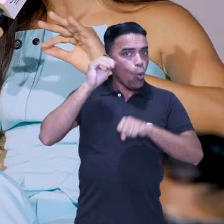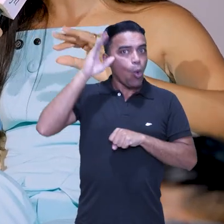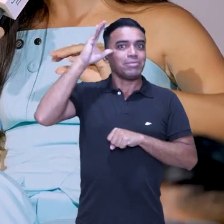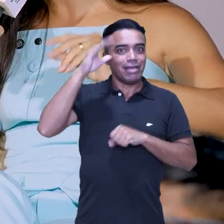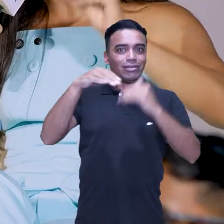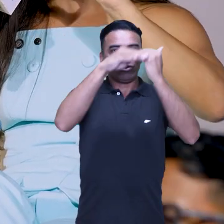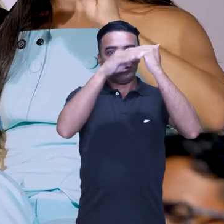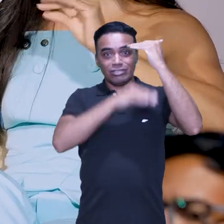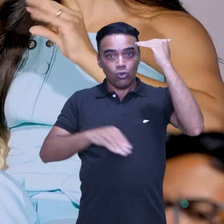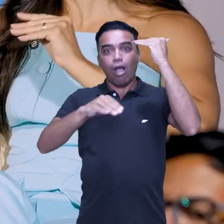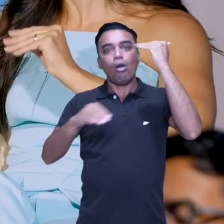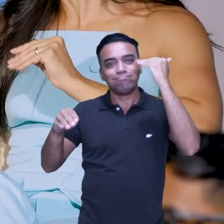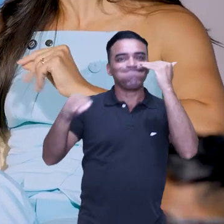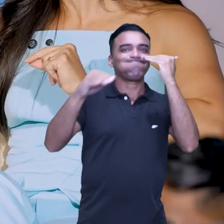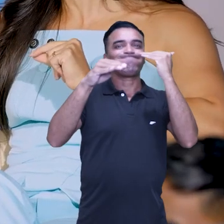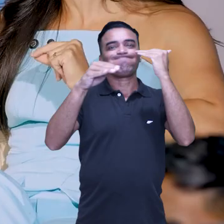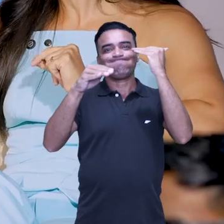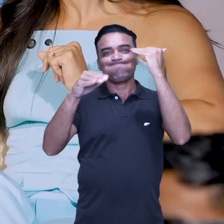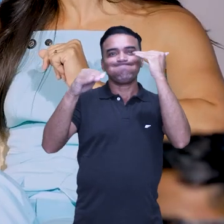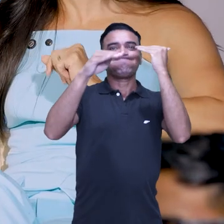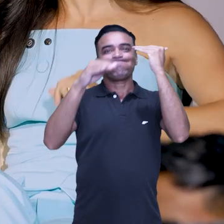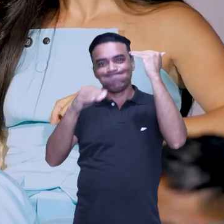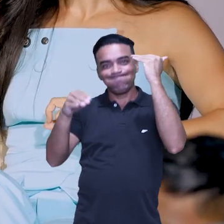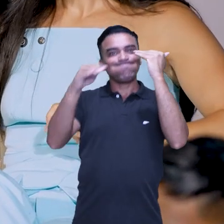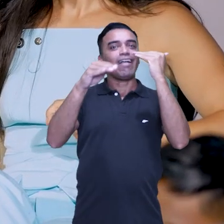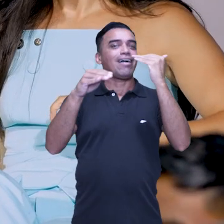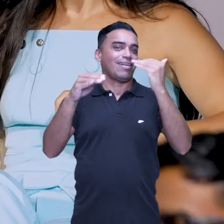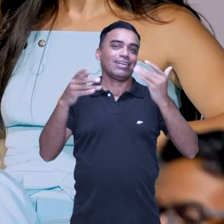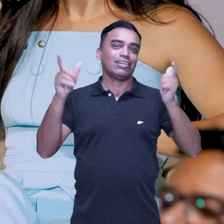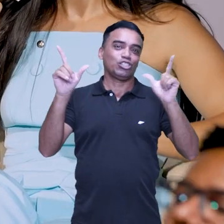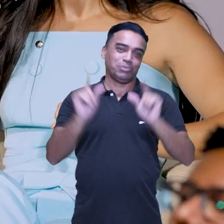as desigualdades elas começam a ficar menores, né?